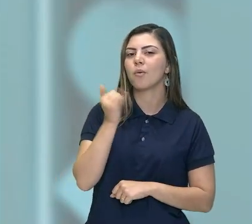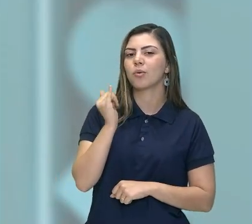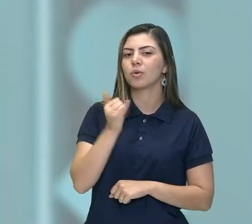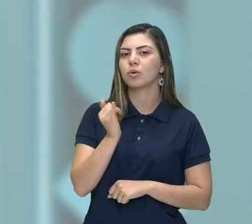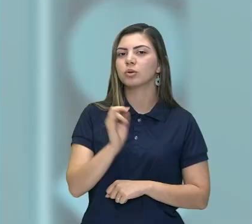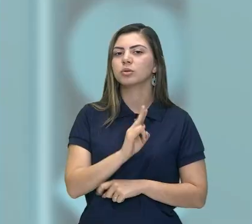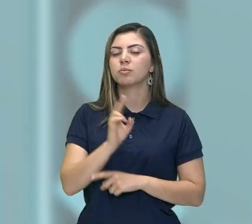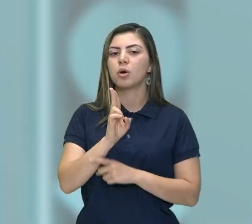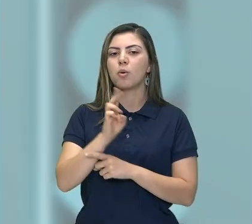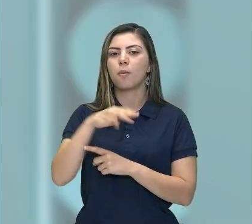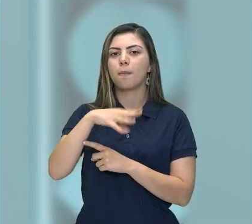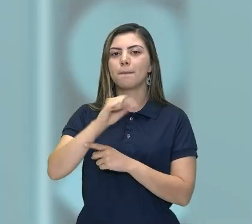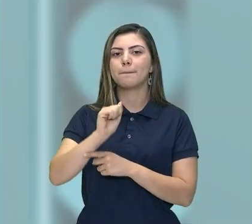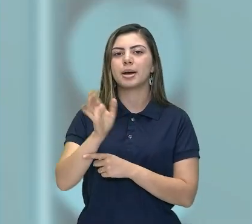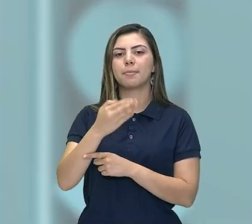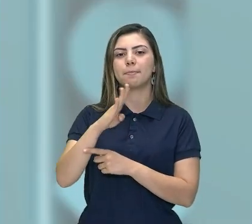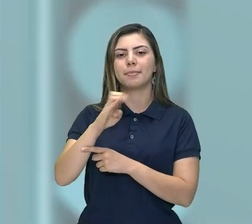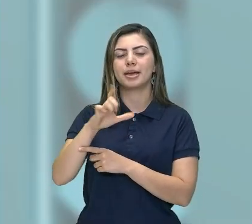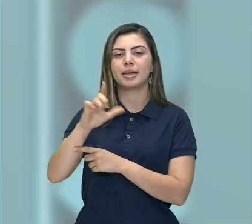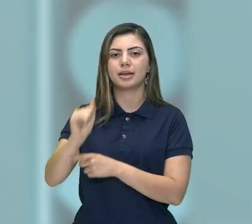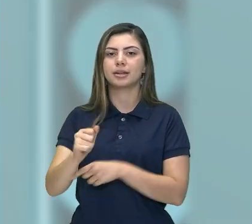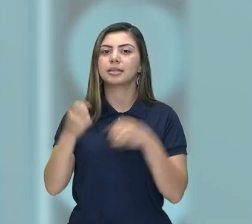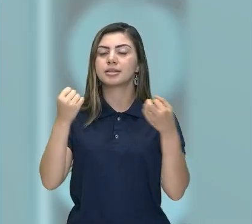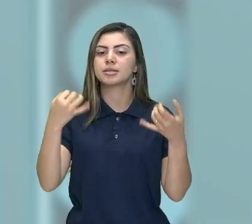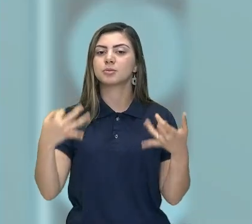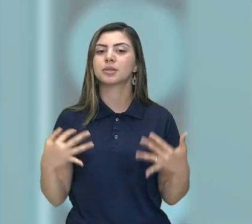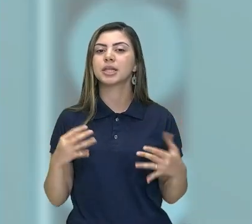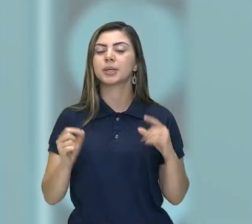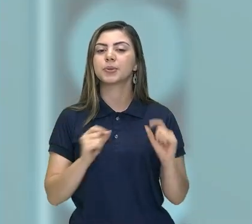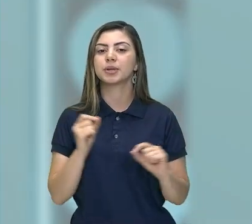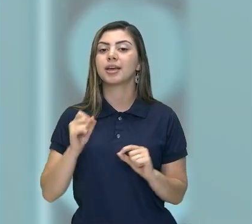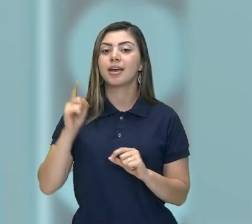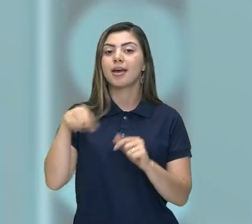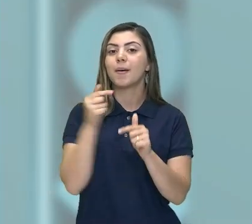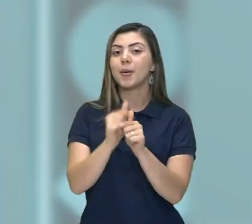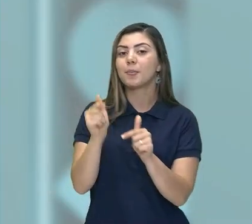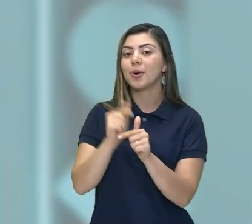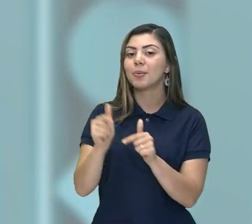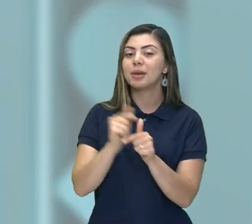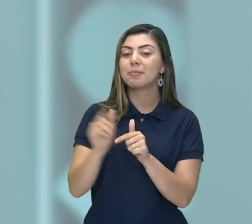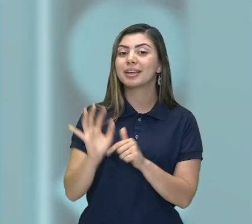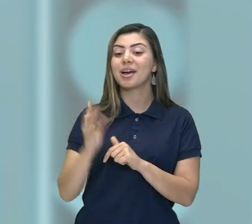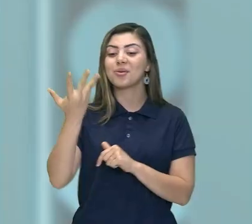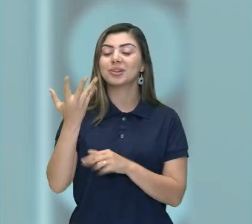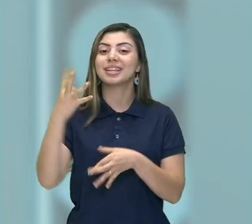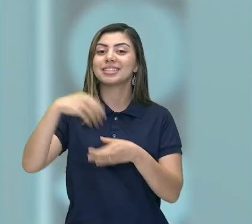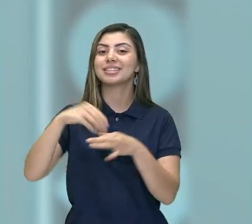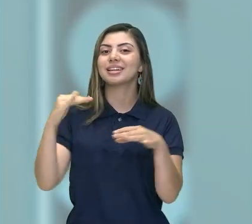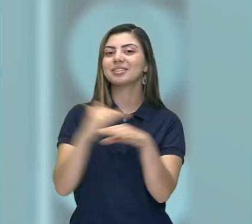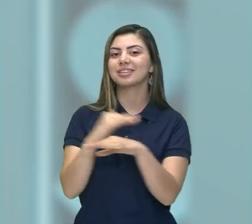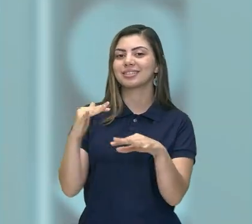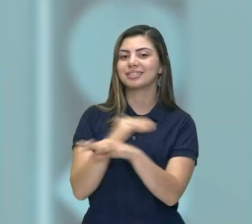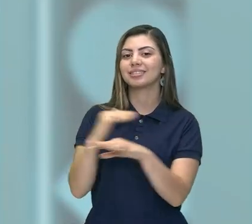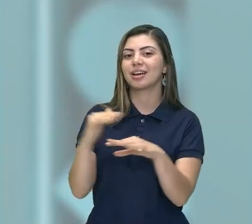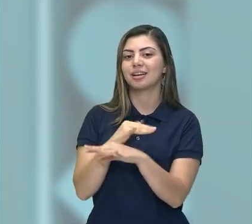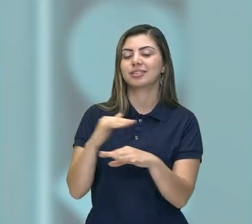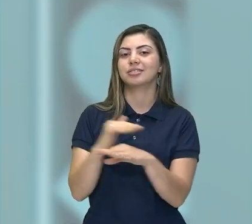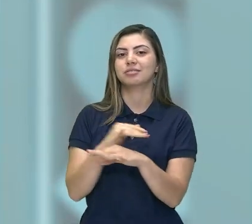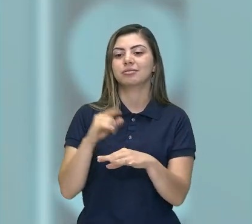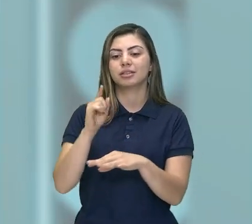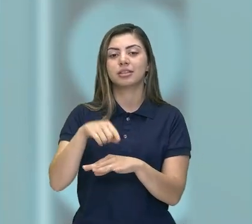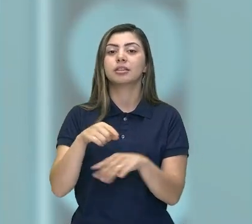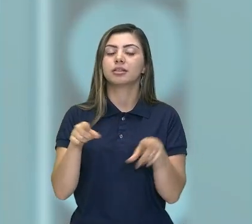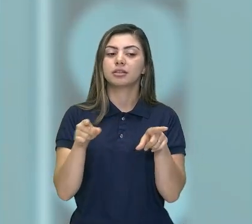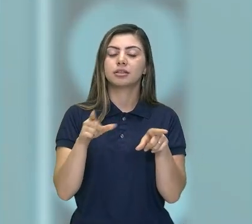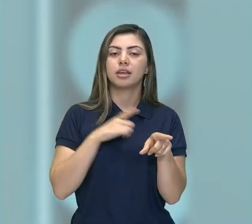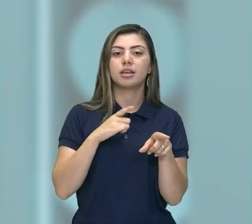para Dario, de Dalto Trevisan, e ele fala justamente de um problema que acontece dentro da cidade em relação aos moradores de